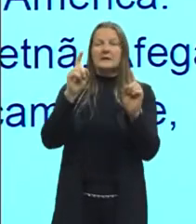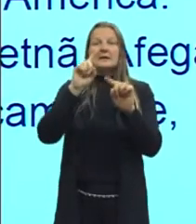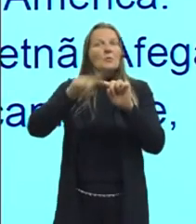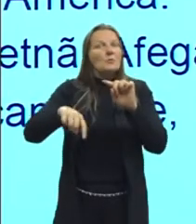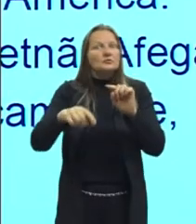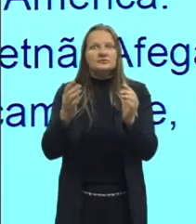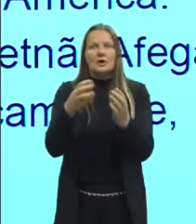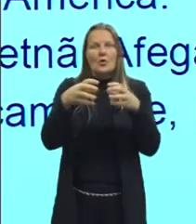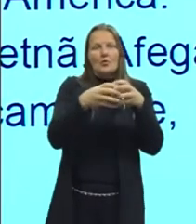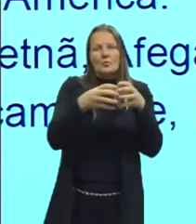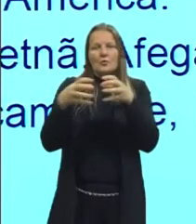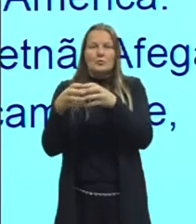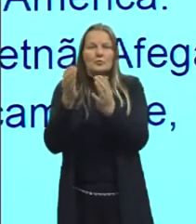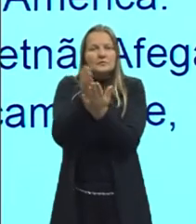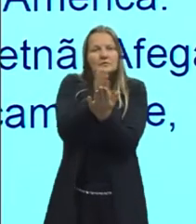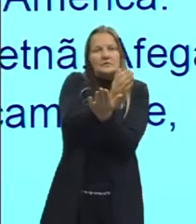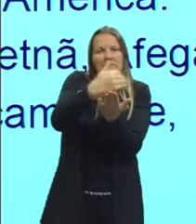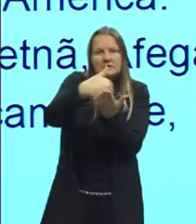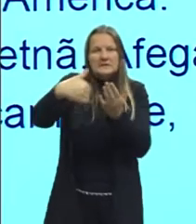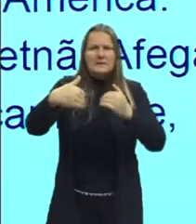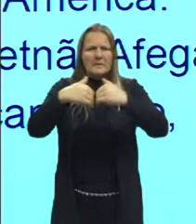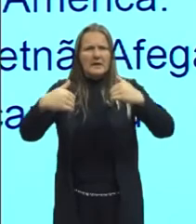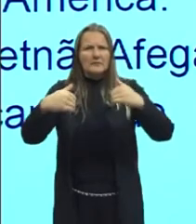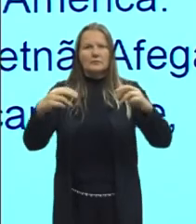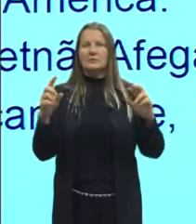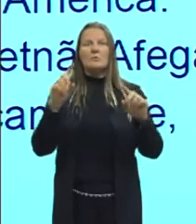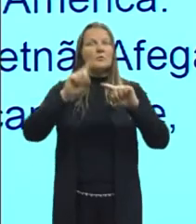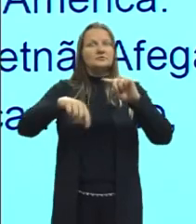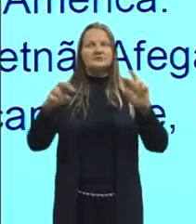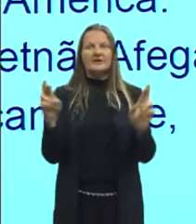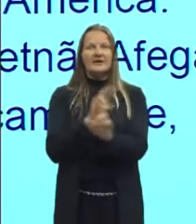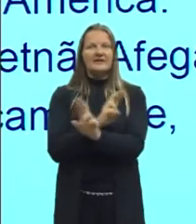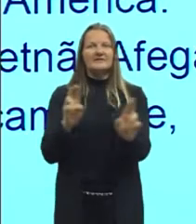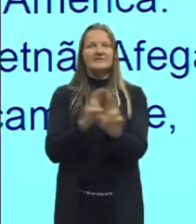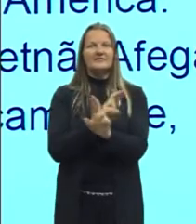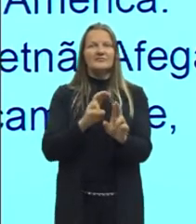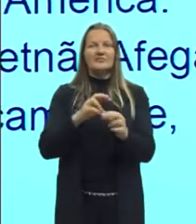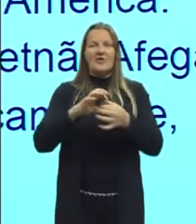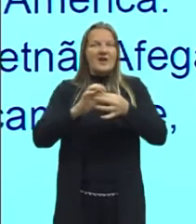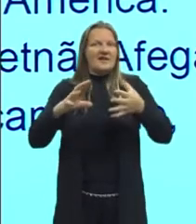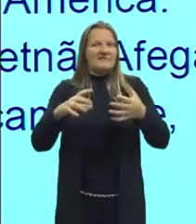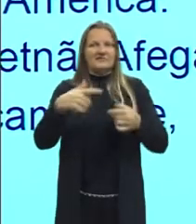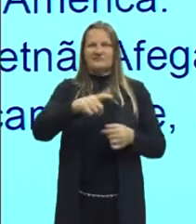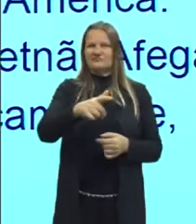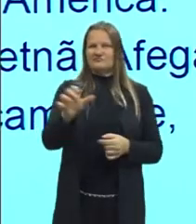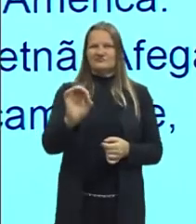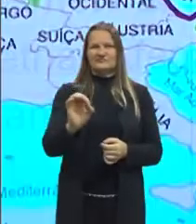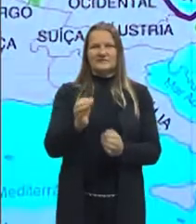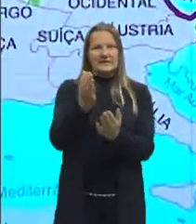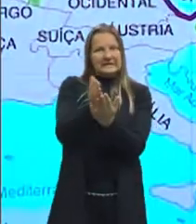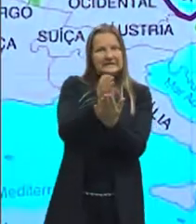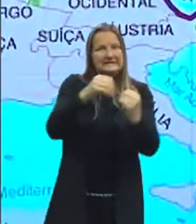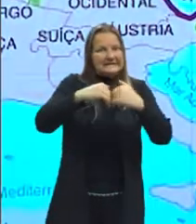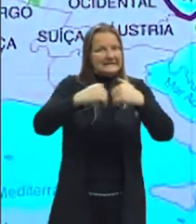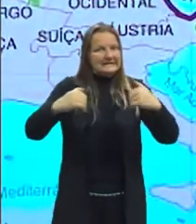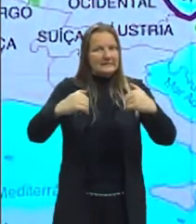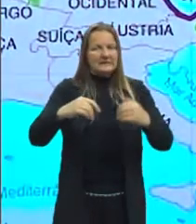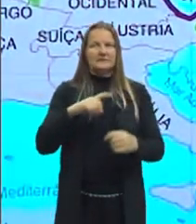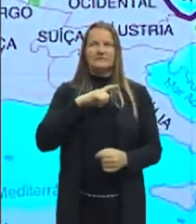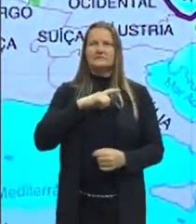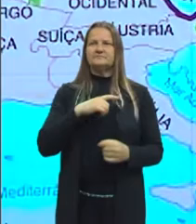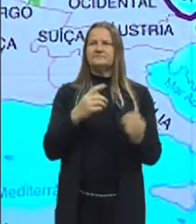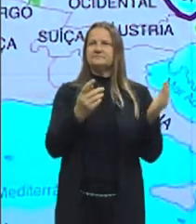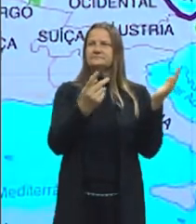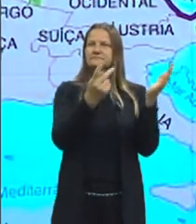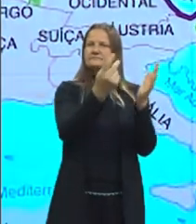também não era Aceito as pessoas não podiam circular livremente por esses territórios é que a gente tem